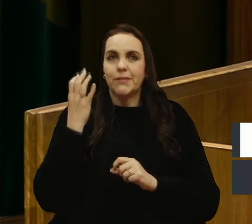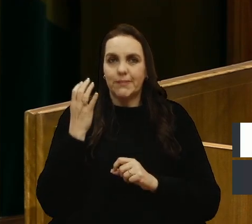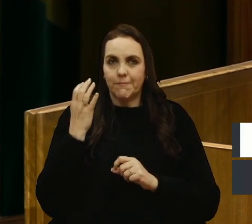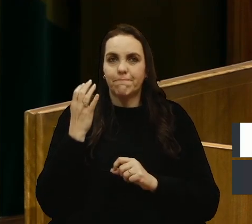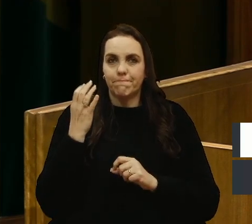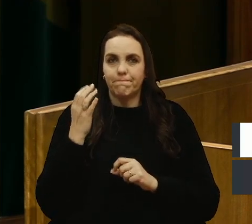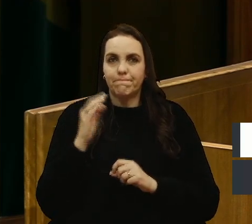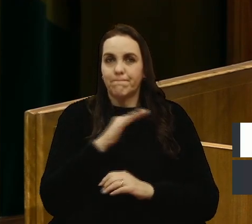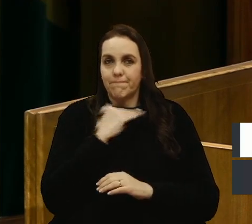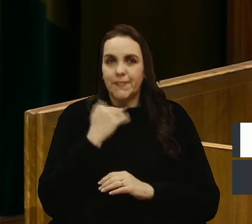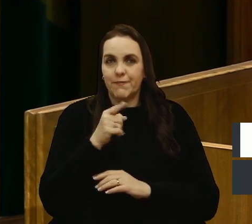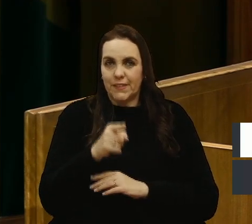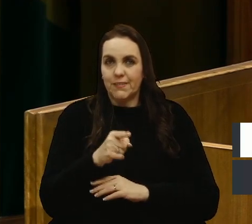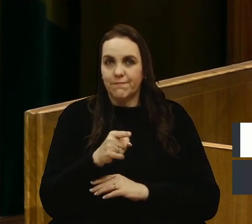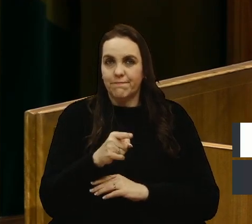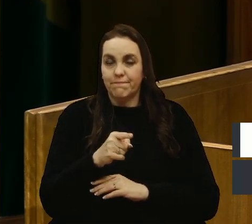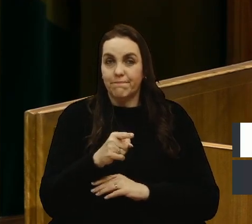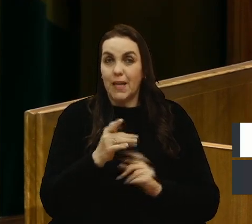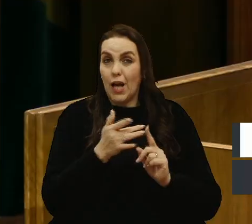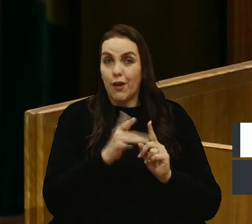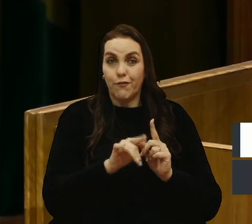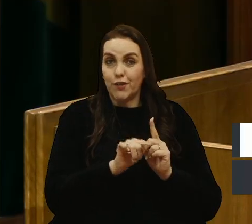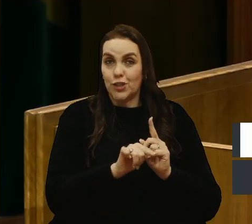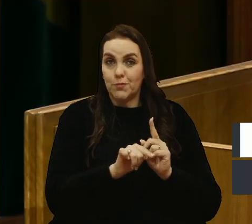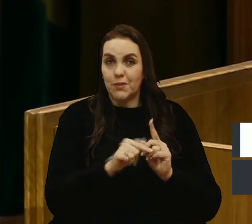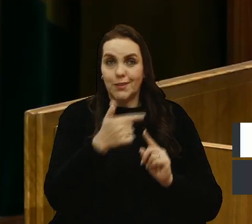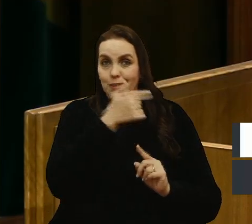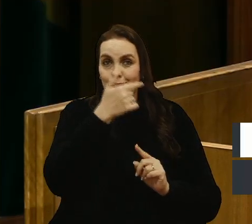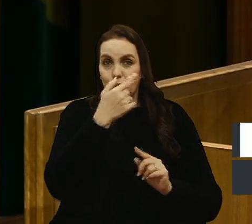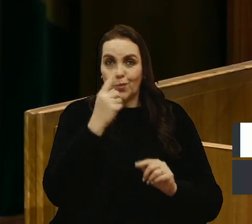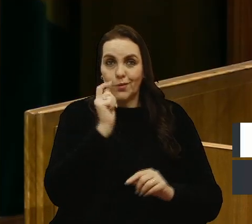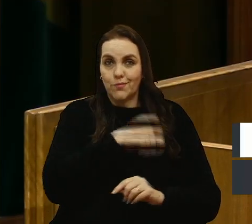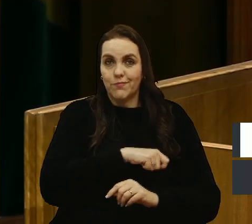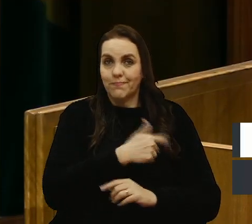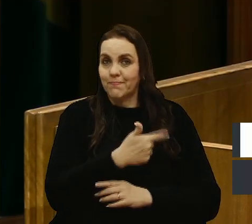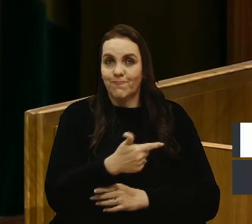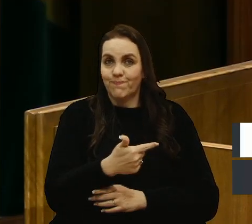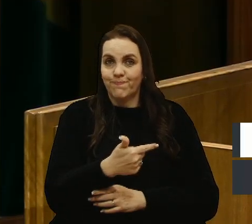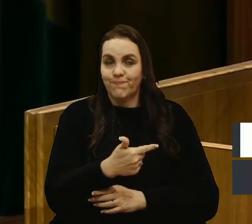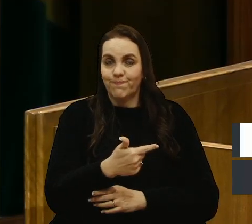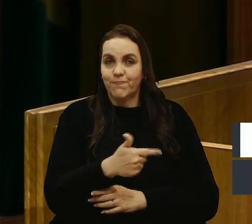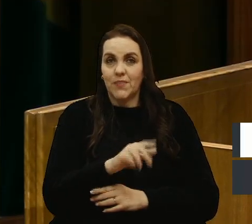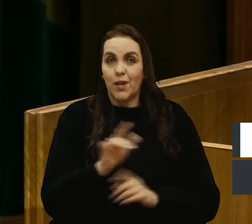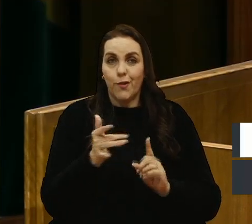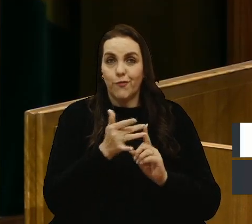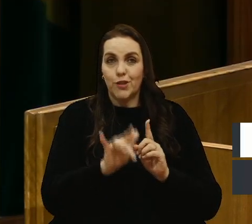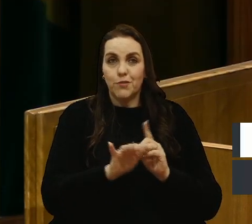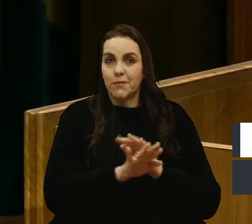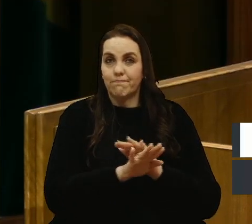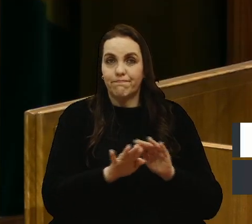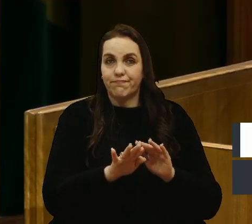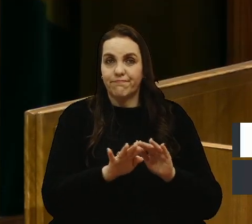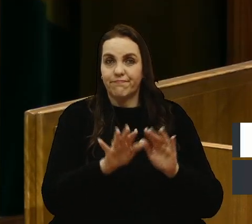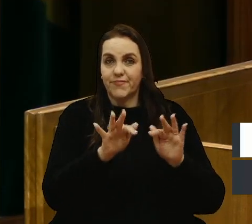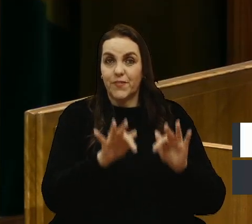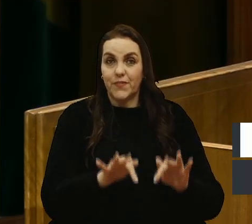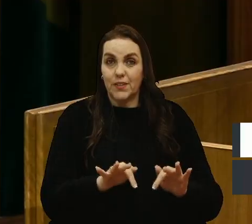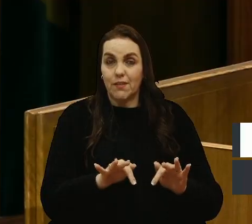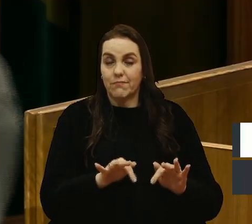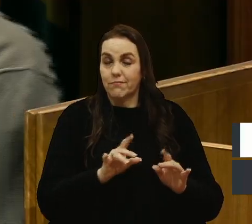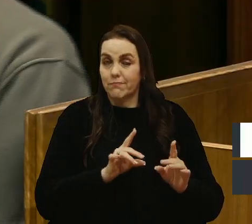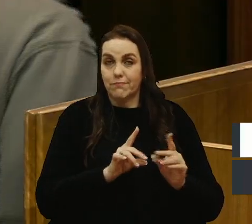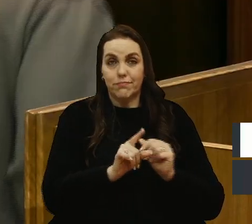que teve. A vítima não tem uma segunda chance. A vítima está condenada por pena de